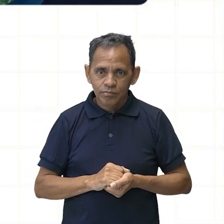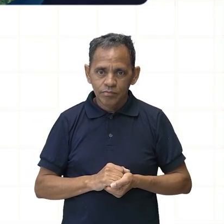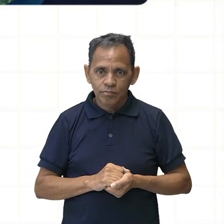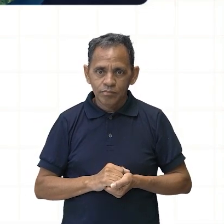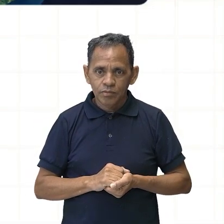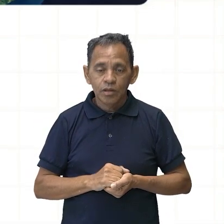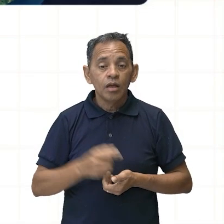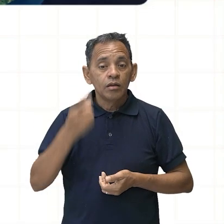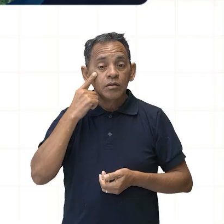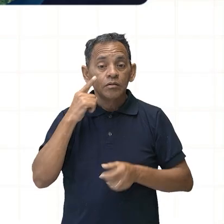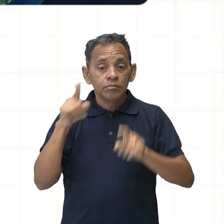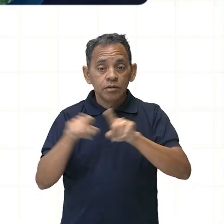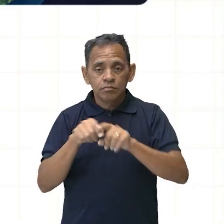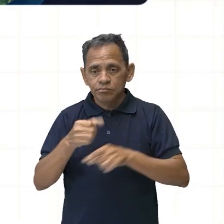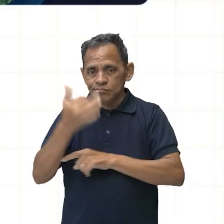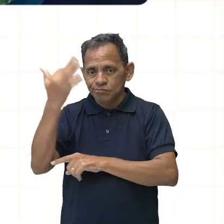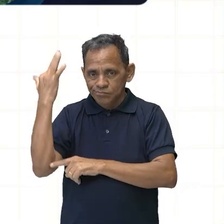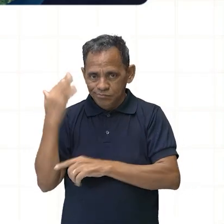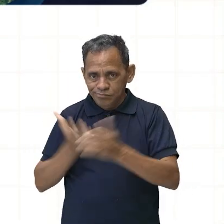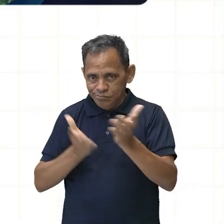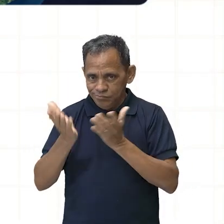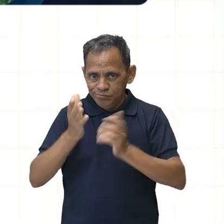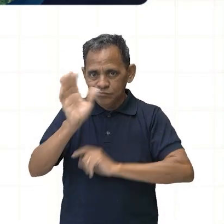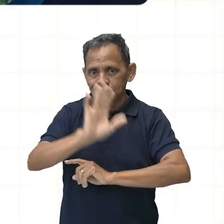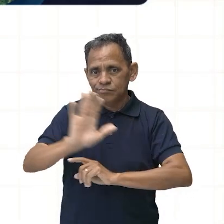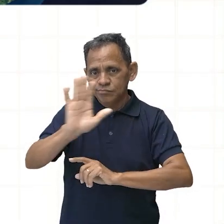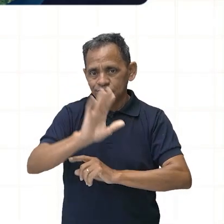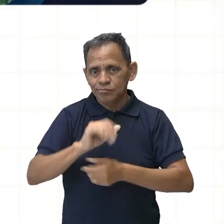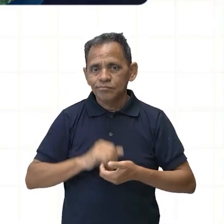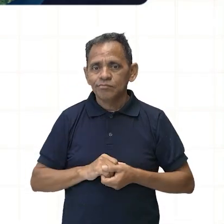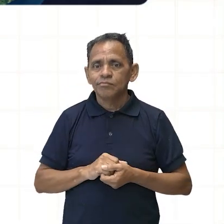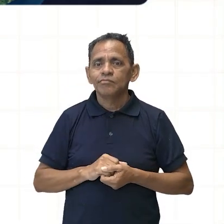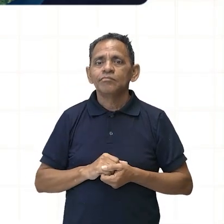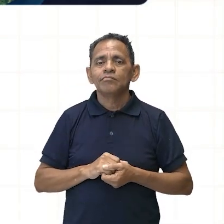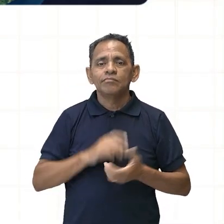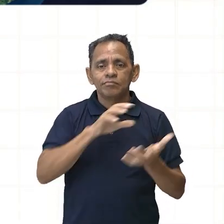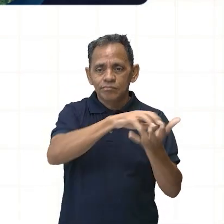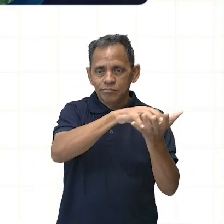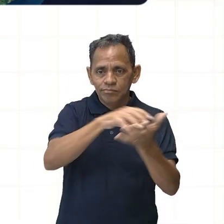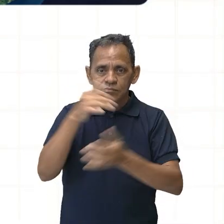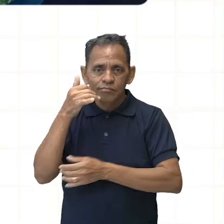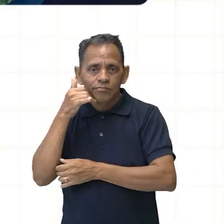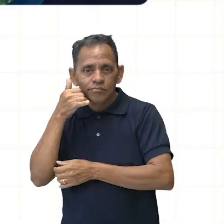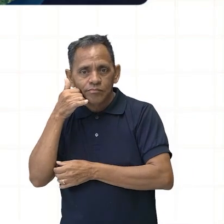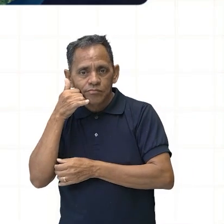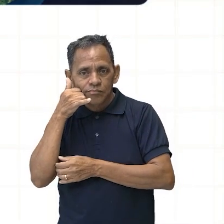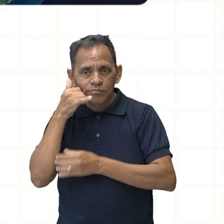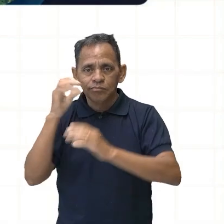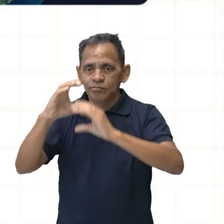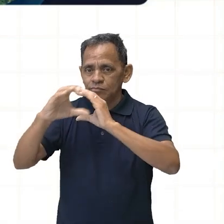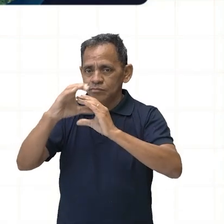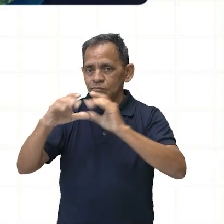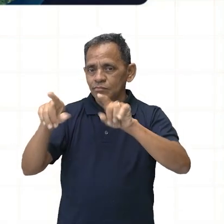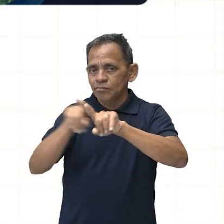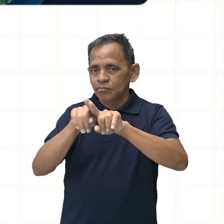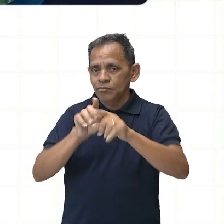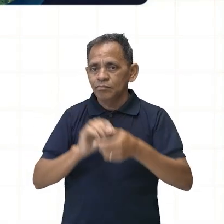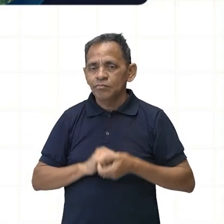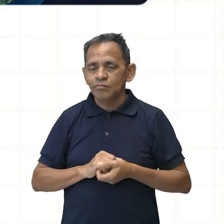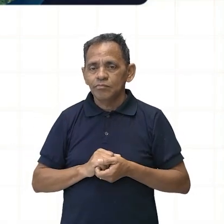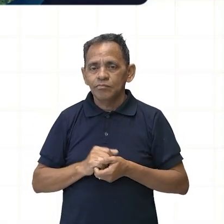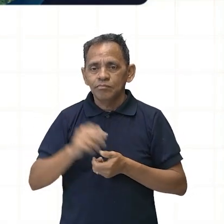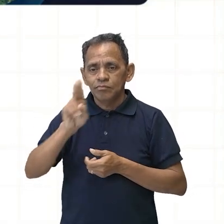grande quantidade de serviços na cidade de uma forma geral, né, ligados a transporte, comunicação. Isso ampliou os fluxos de mercadorias,